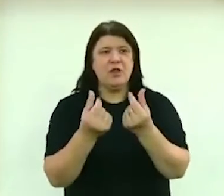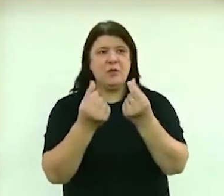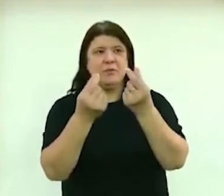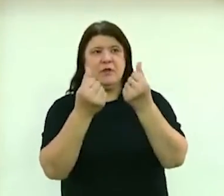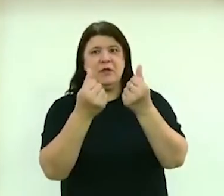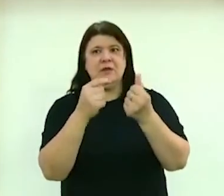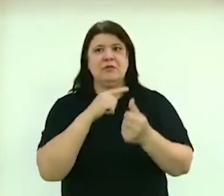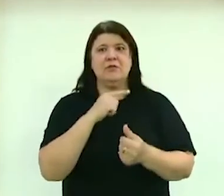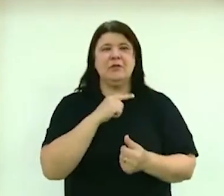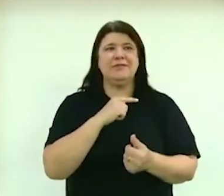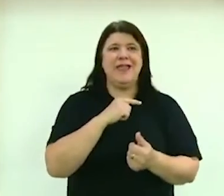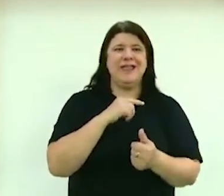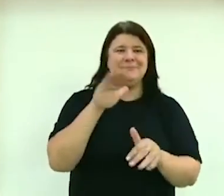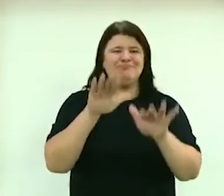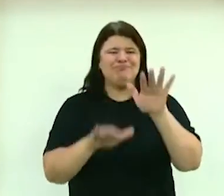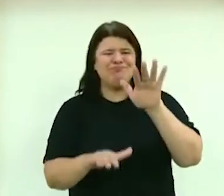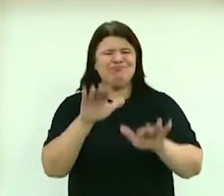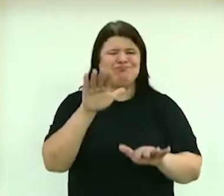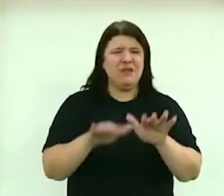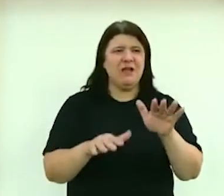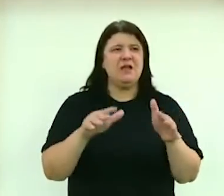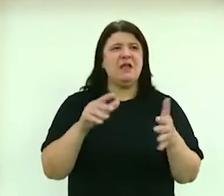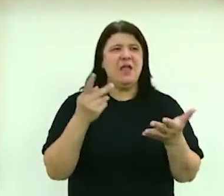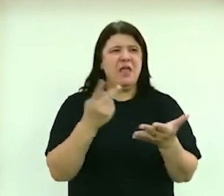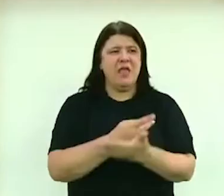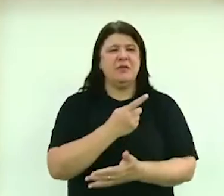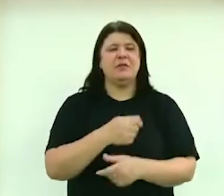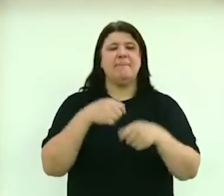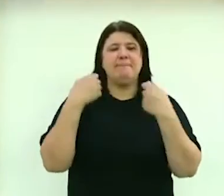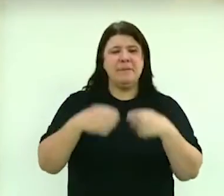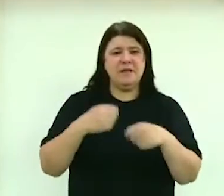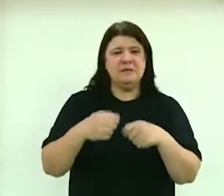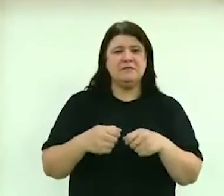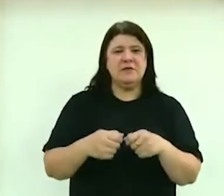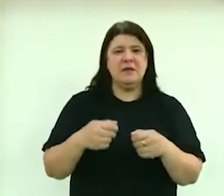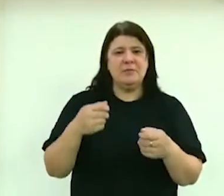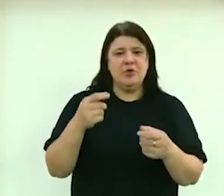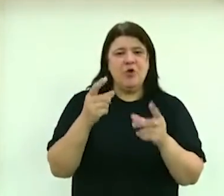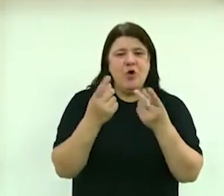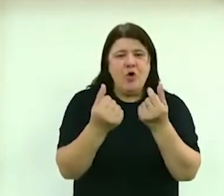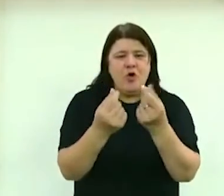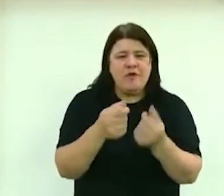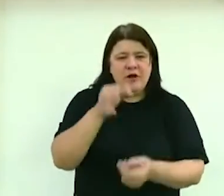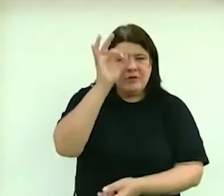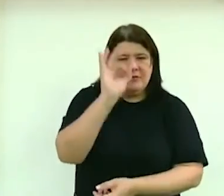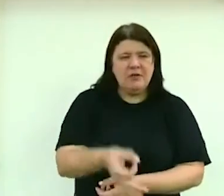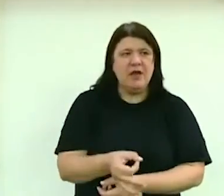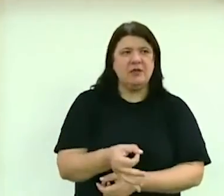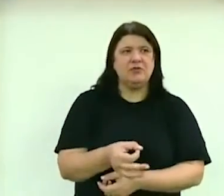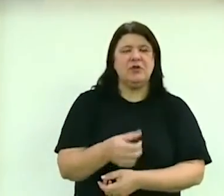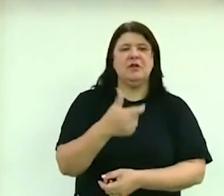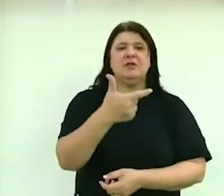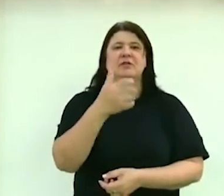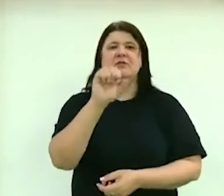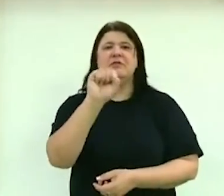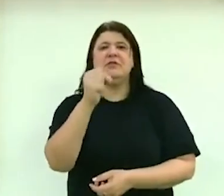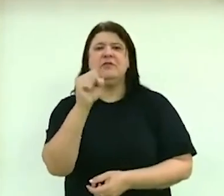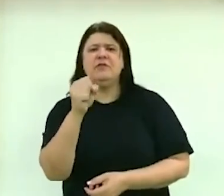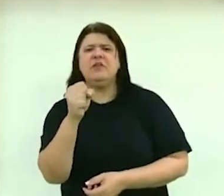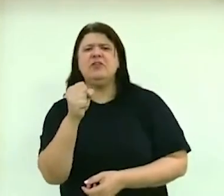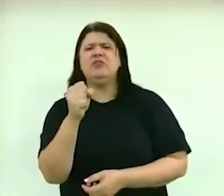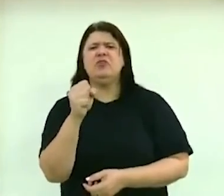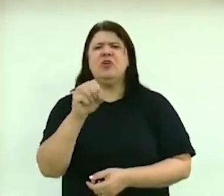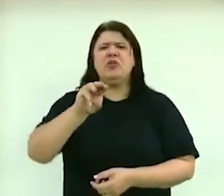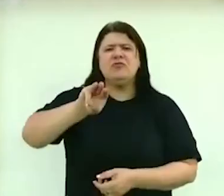disso para que a gente possa chegar ao valor exato do terreno. Que um fala que foi 28 milhões, foi repassado por 76,